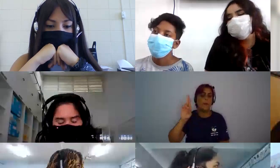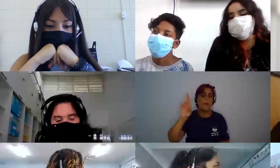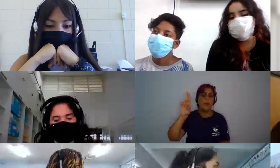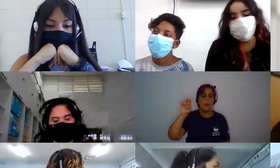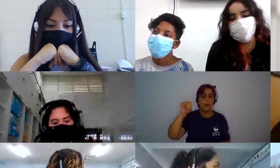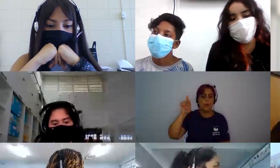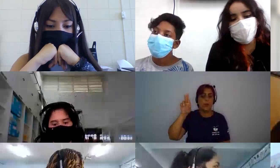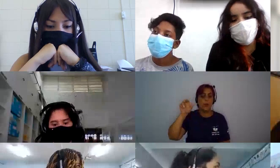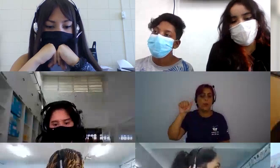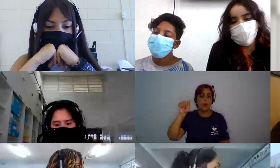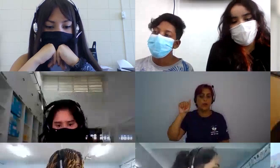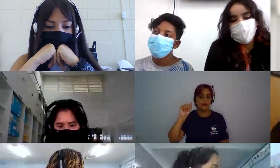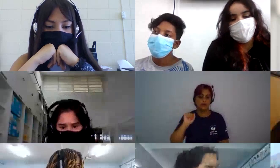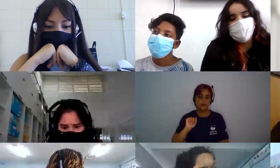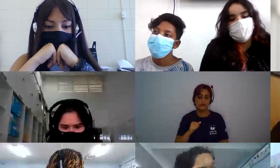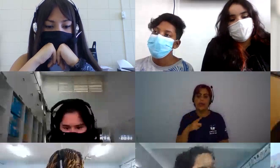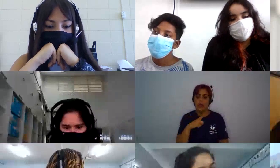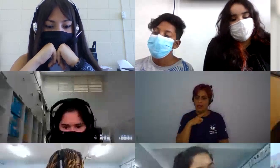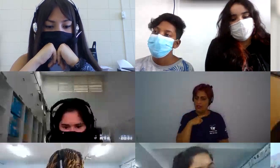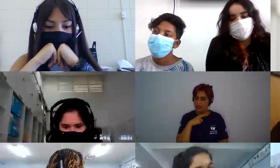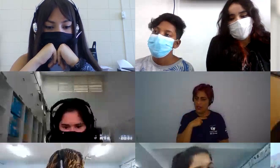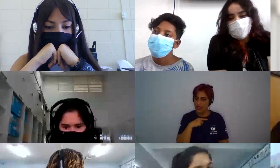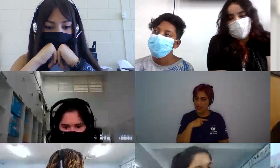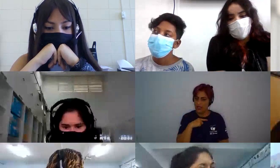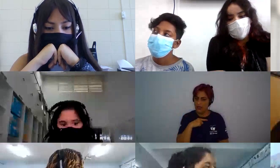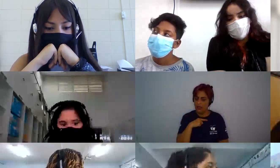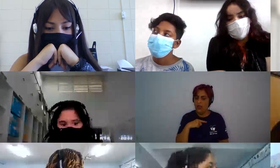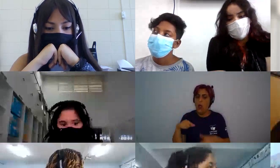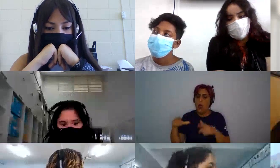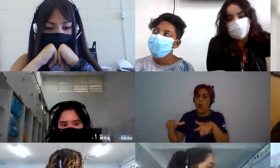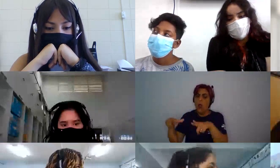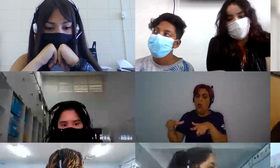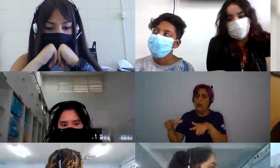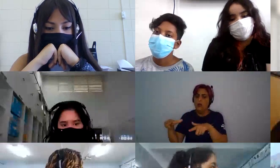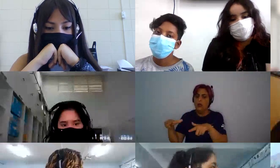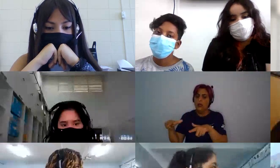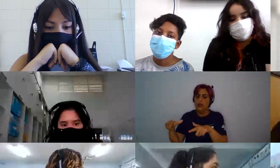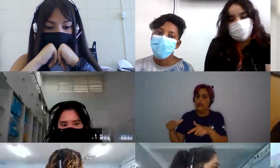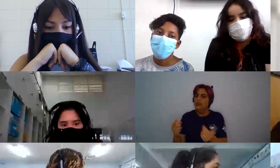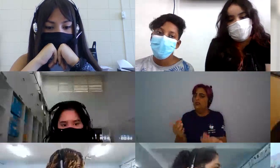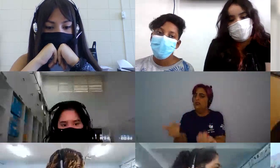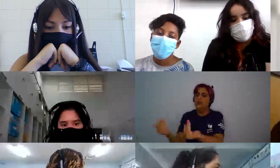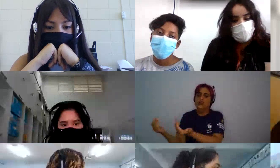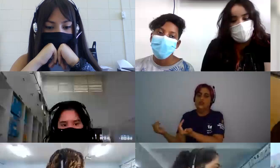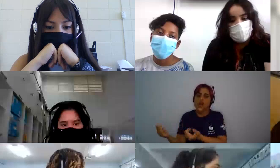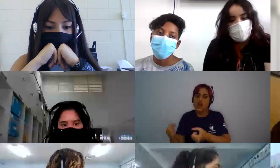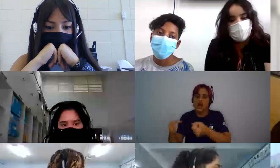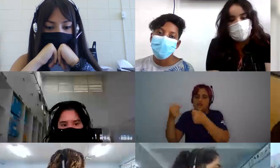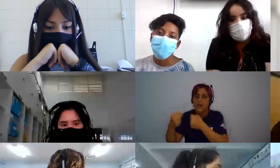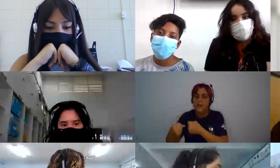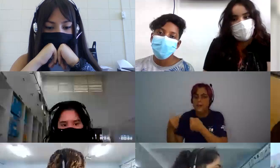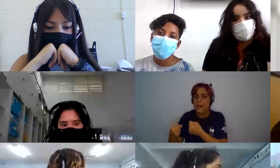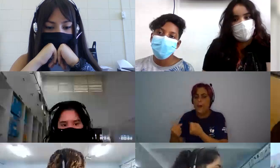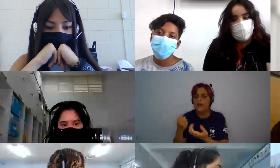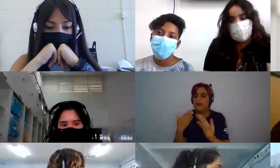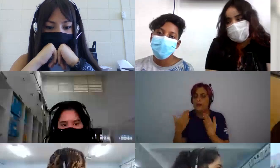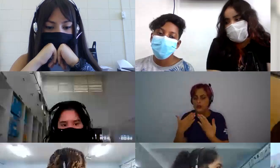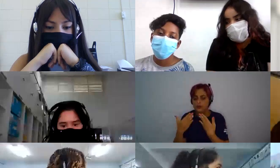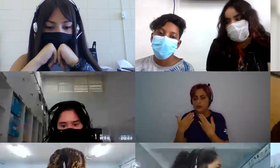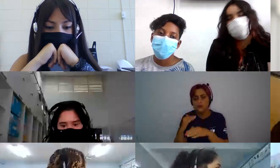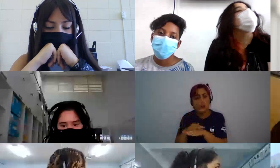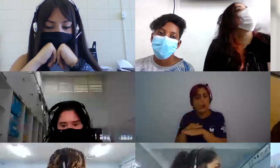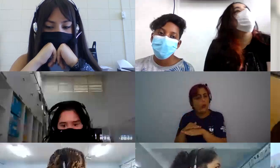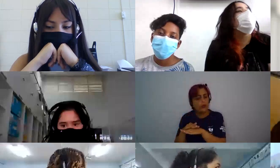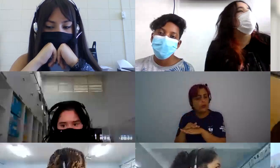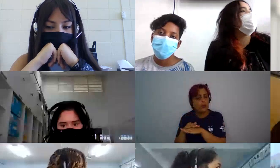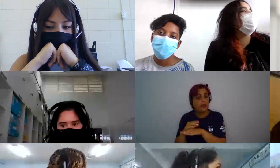Bruna Letícia. Tem espaço hoje que escuta essa molecada que está na tela aqui comigo ou ainda falta coisa?